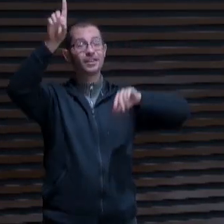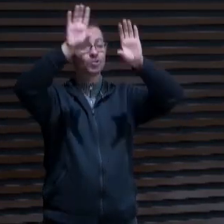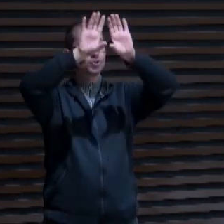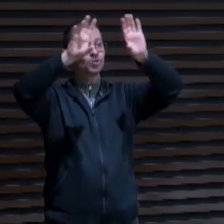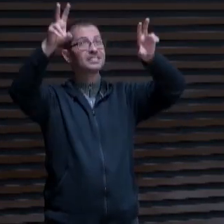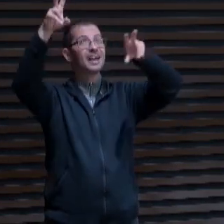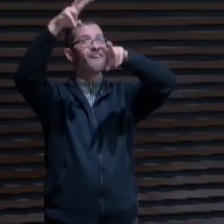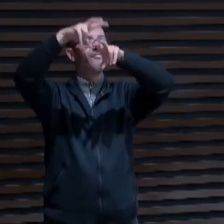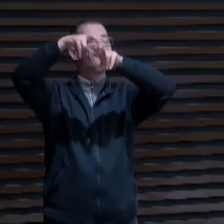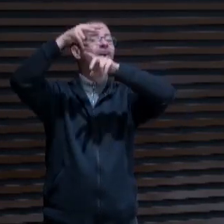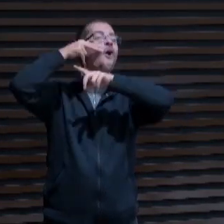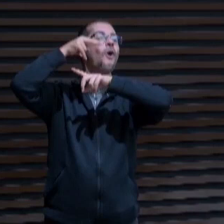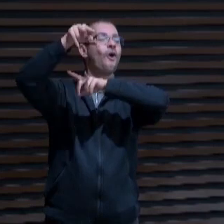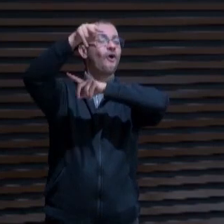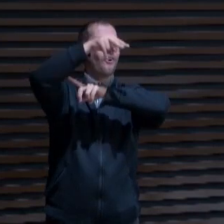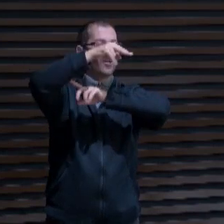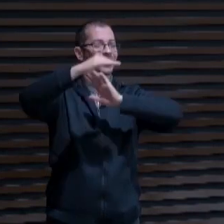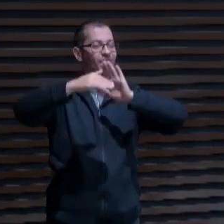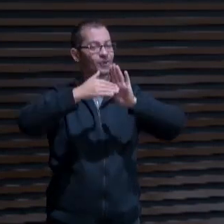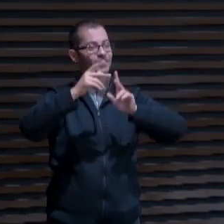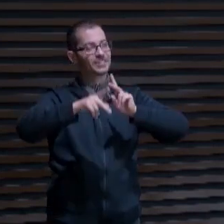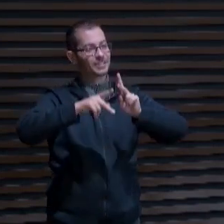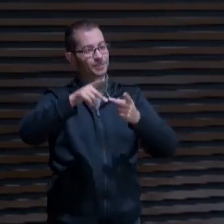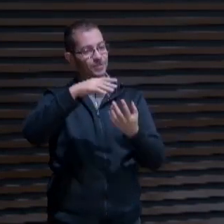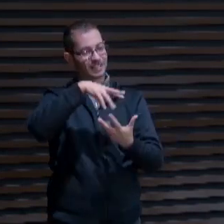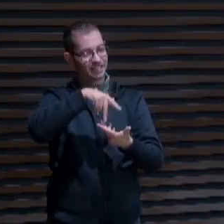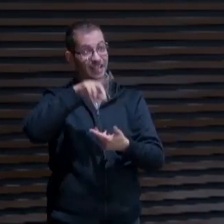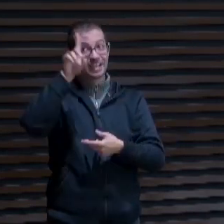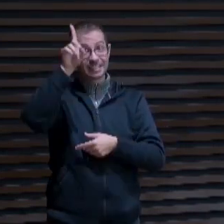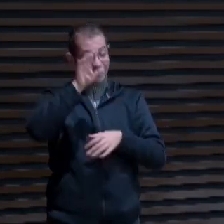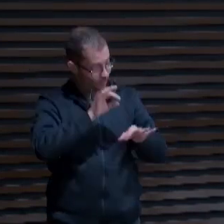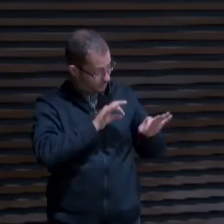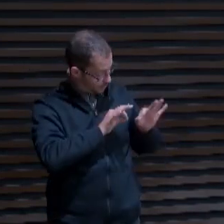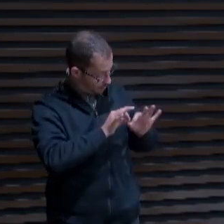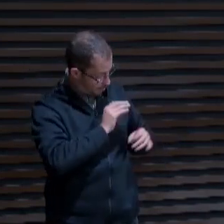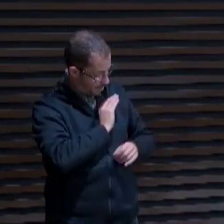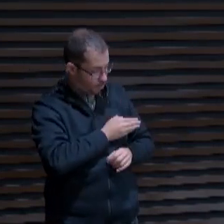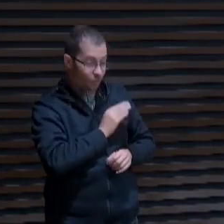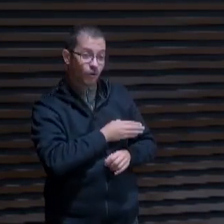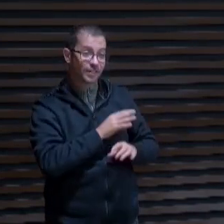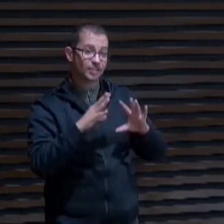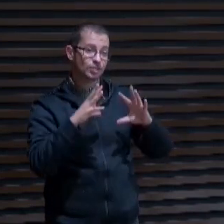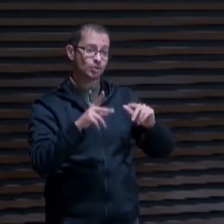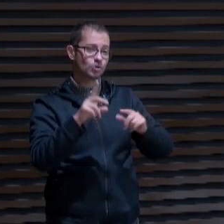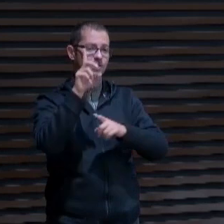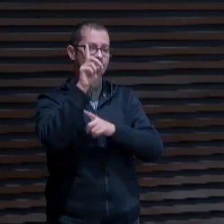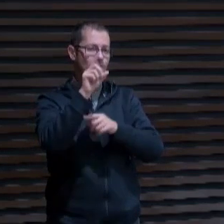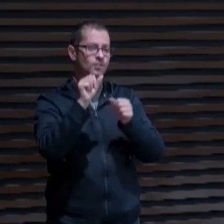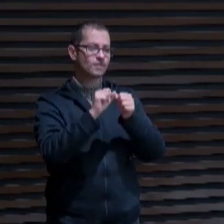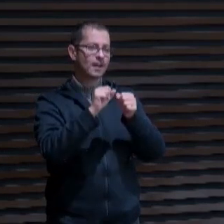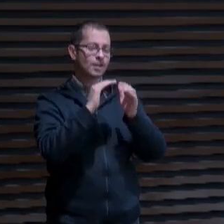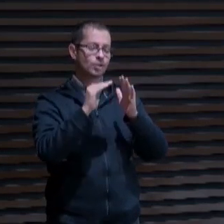observa todos os moradores da terra. Ele que forma o coração de todos eles, que contempla todas as suas